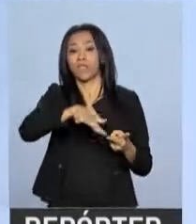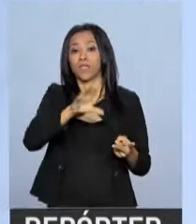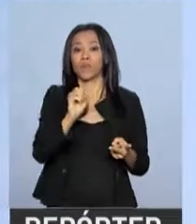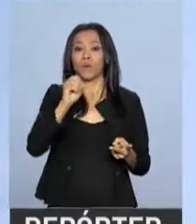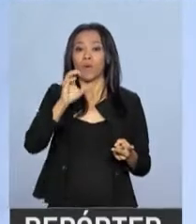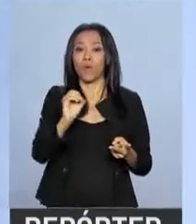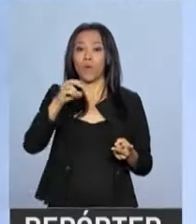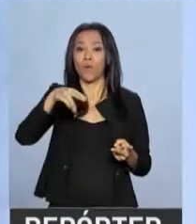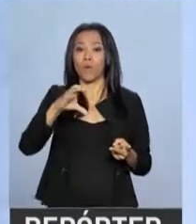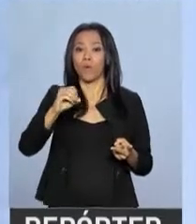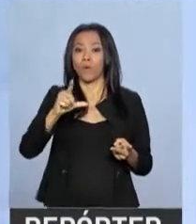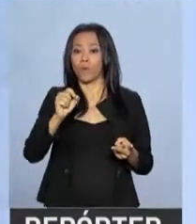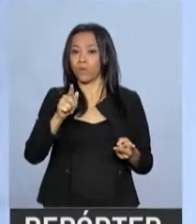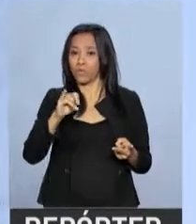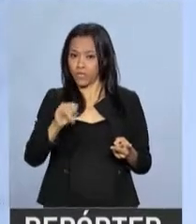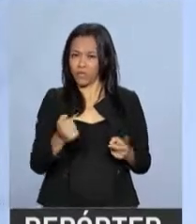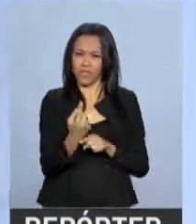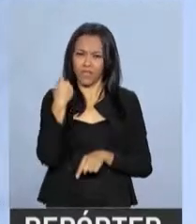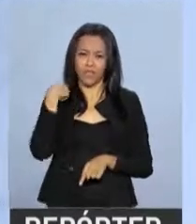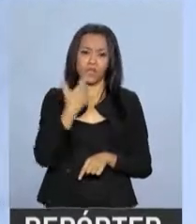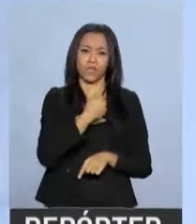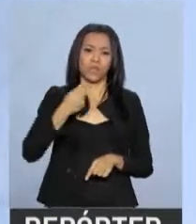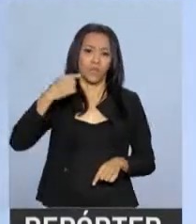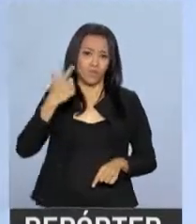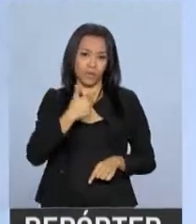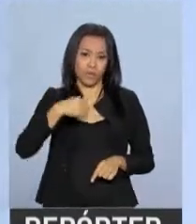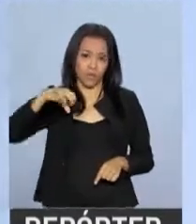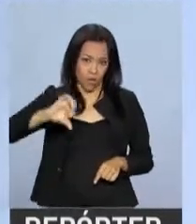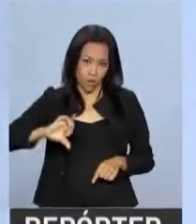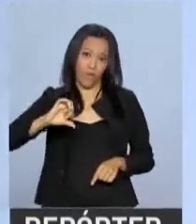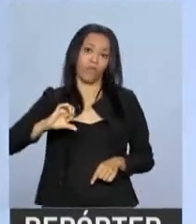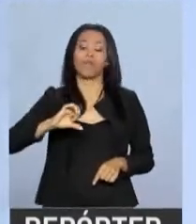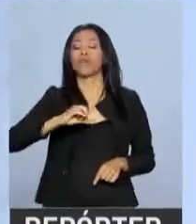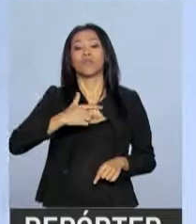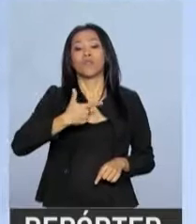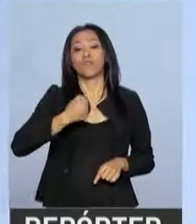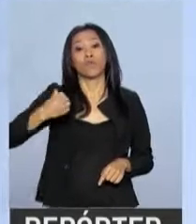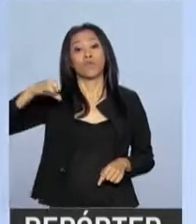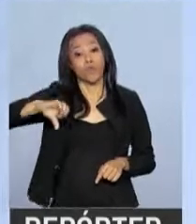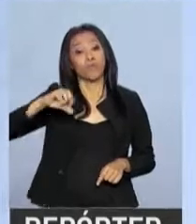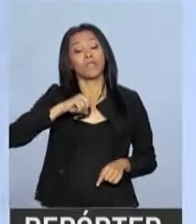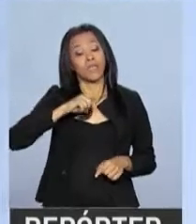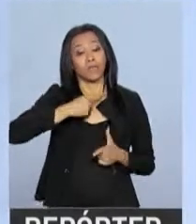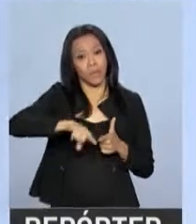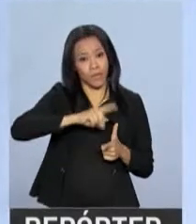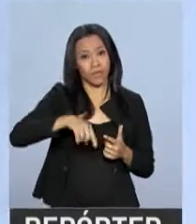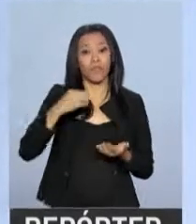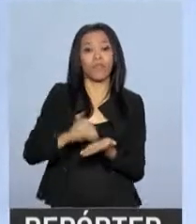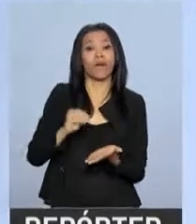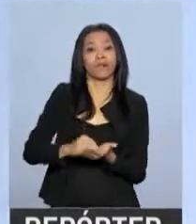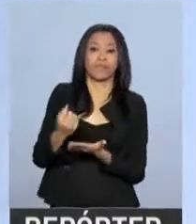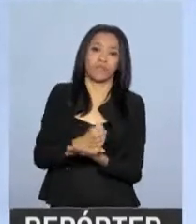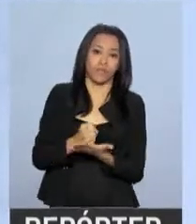desde 2009 o brasil tem tido problemas no abastecimento desses medicamentos com reator o brasil passa a produzir